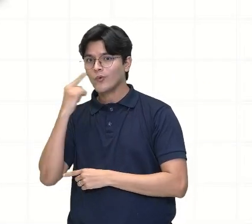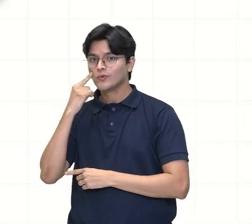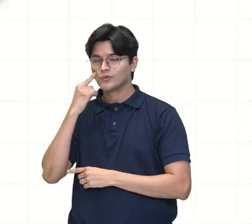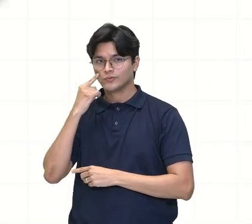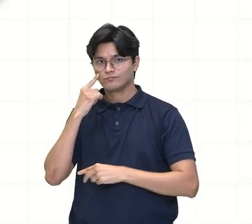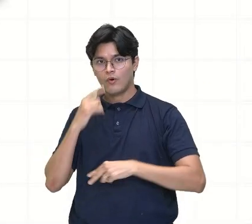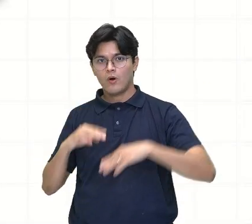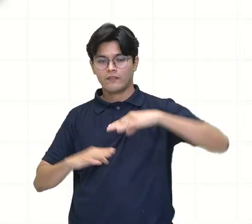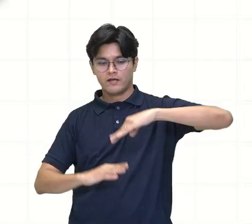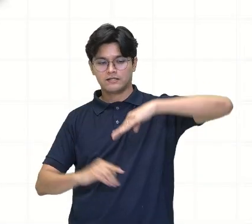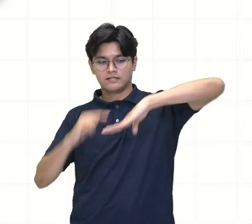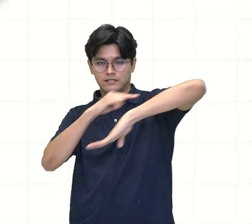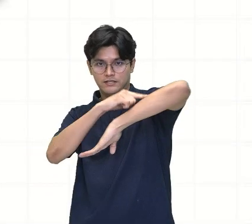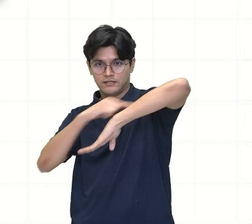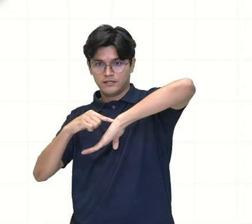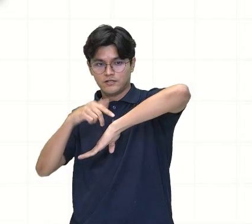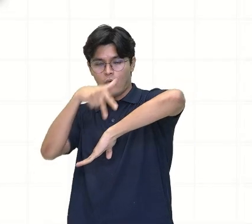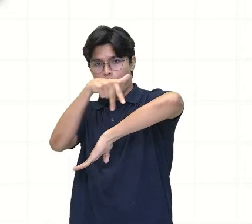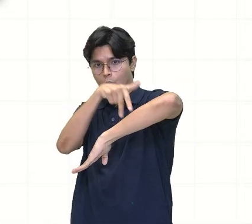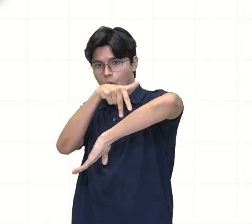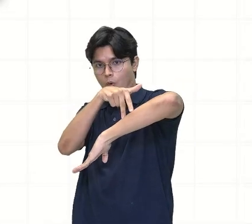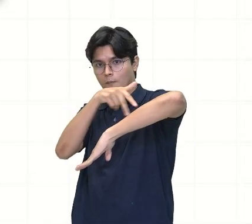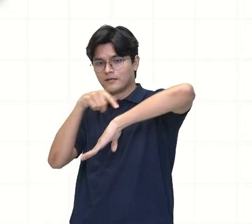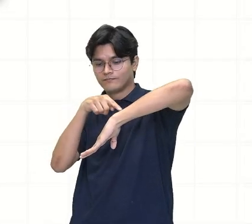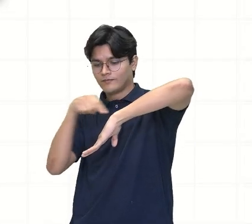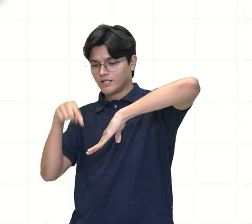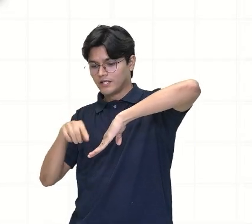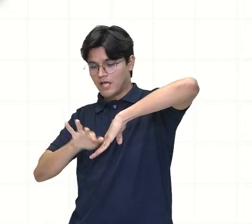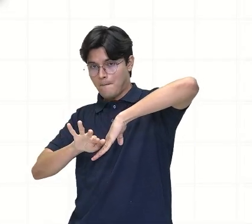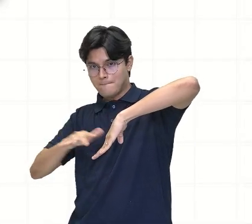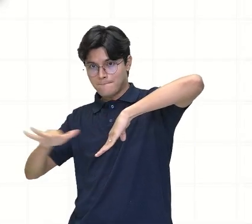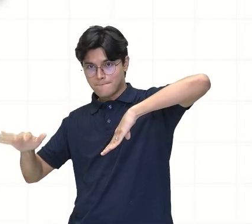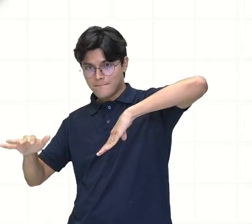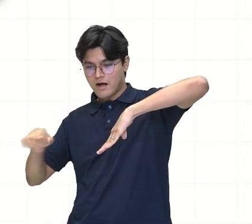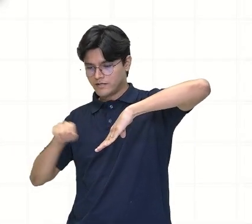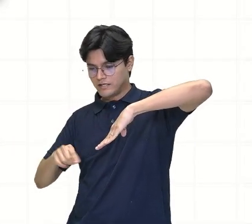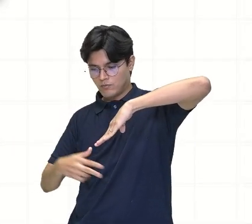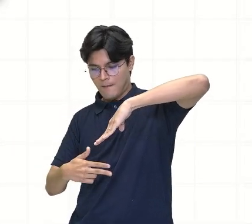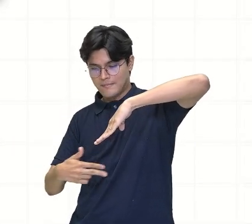E ele está abaixo do nível do mar,